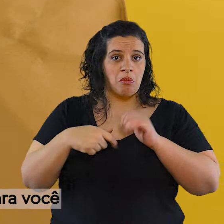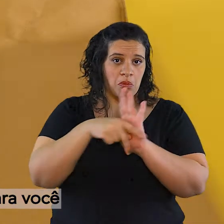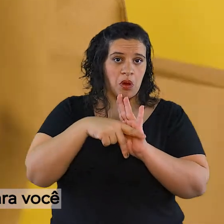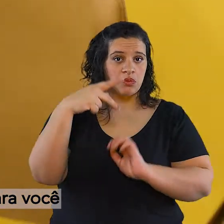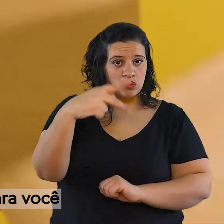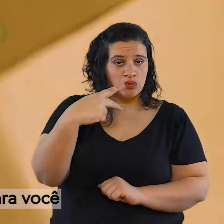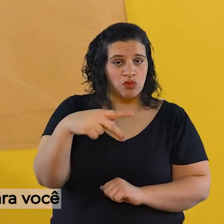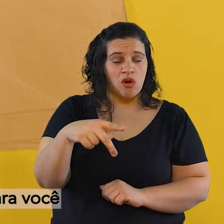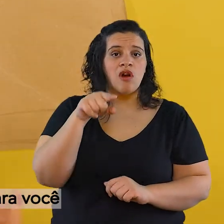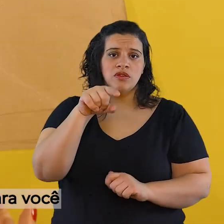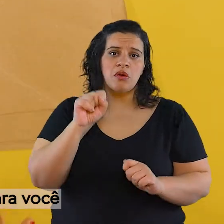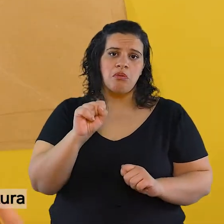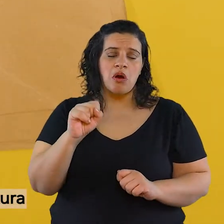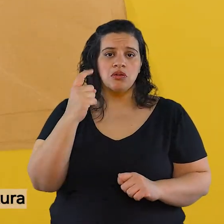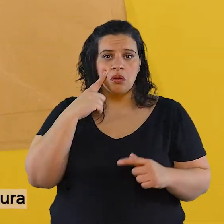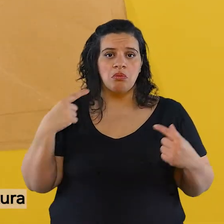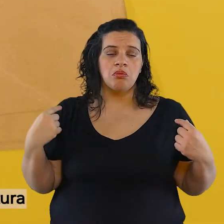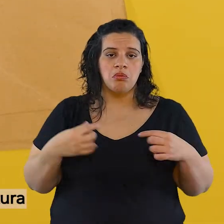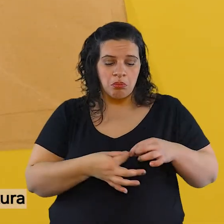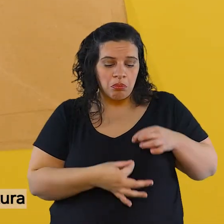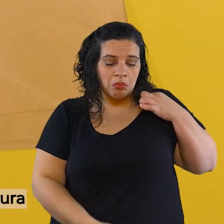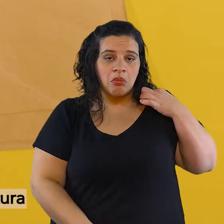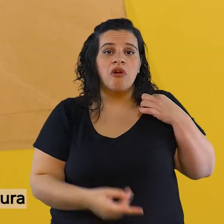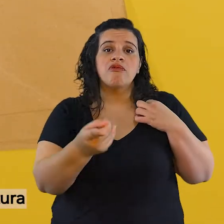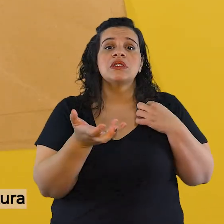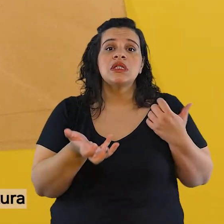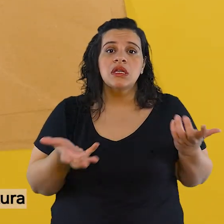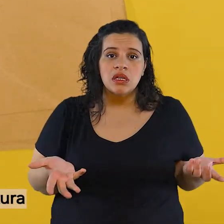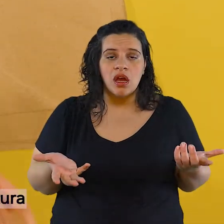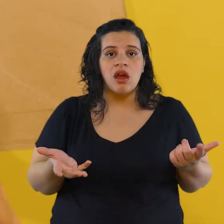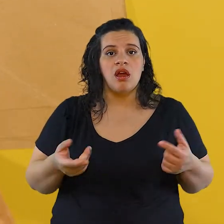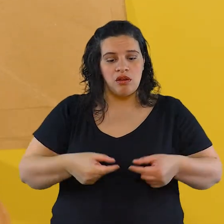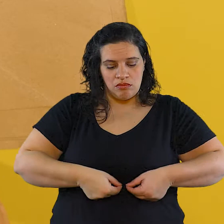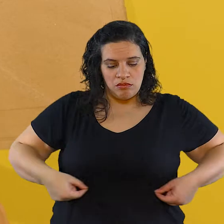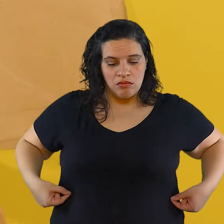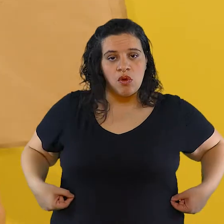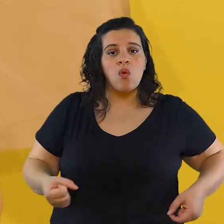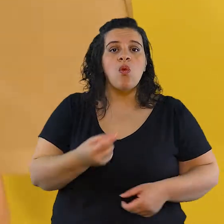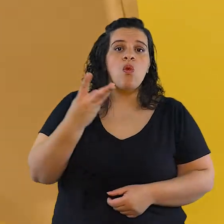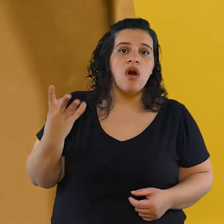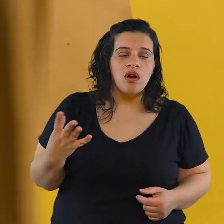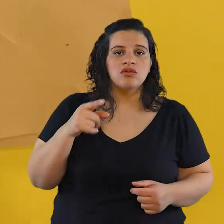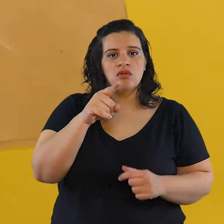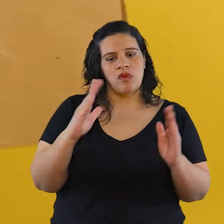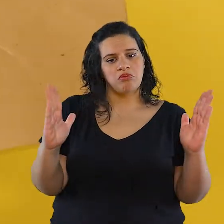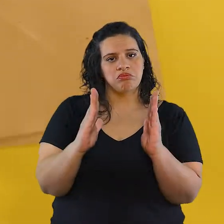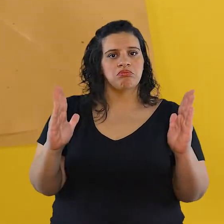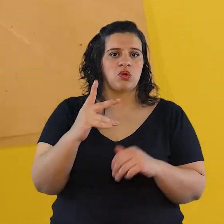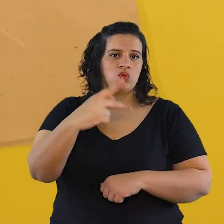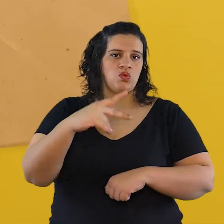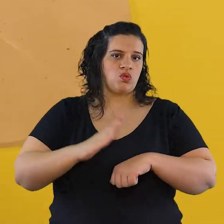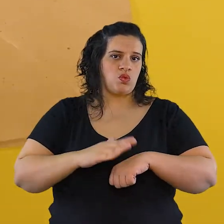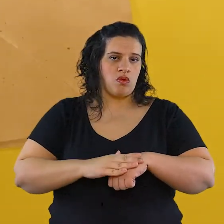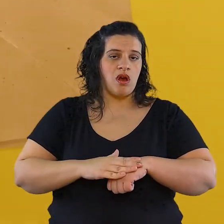está fazendo uma peça para você, você pode medir o quanto você quer de altura ou largura também e